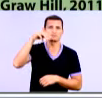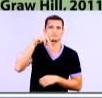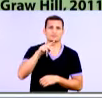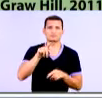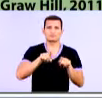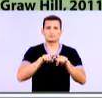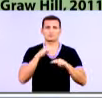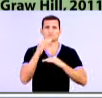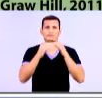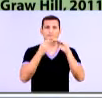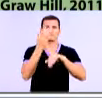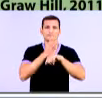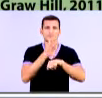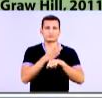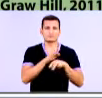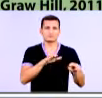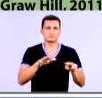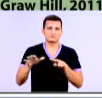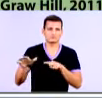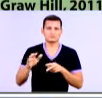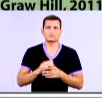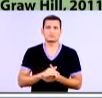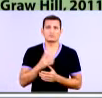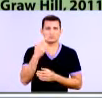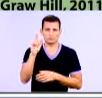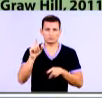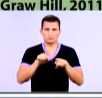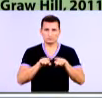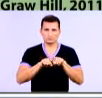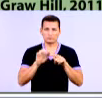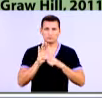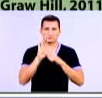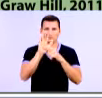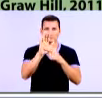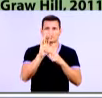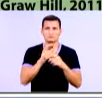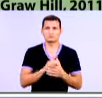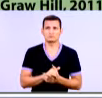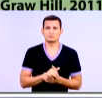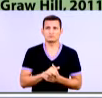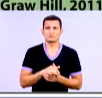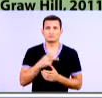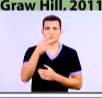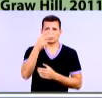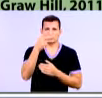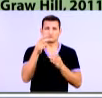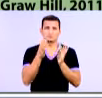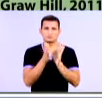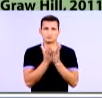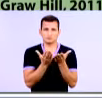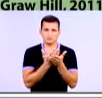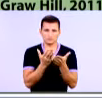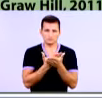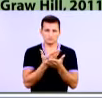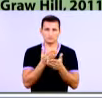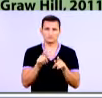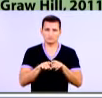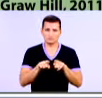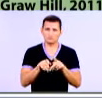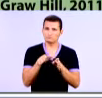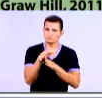desenvolver a atividade da semana, né? Um outro destaque que eu quero fazer são os dois livros que a gente indicou também na aula passada,